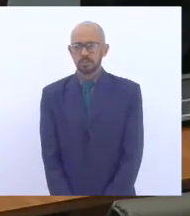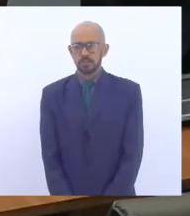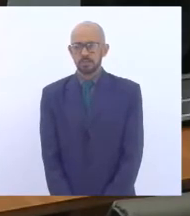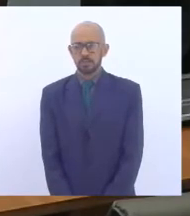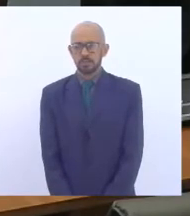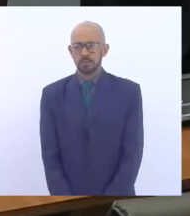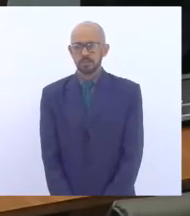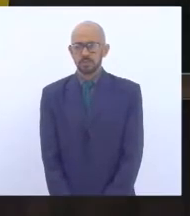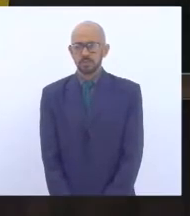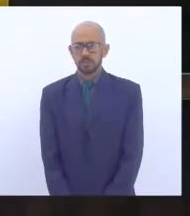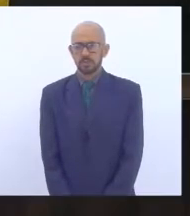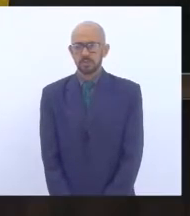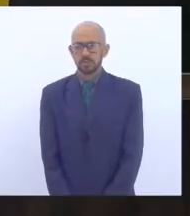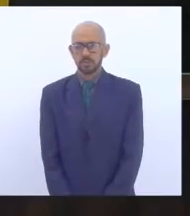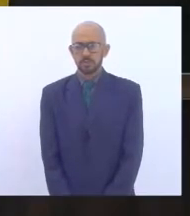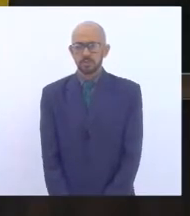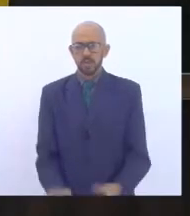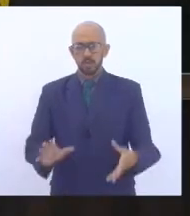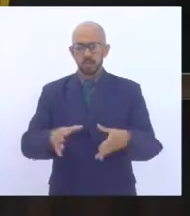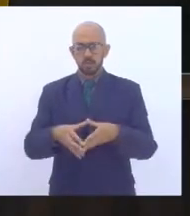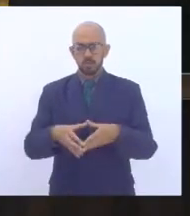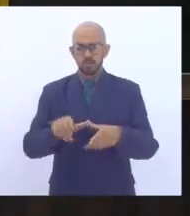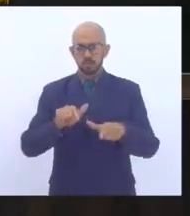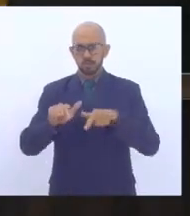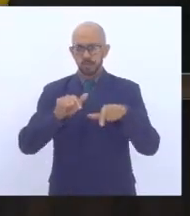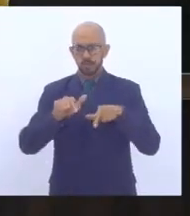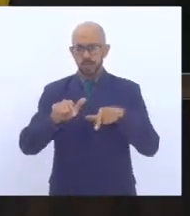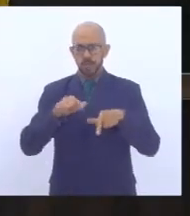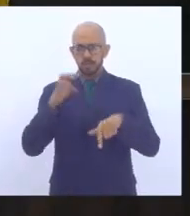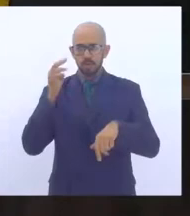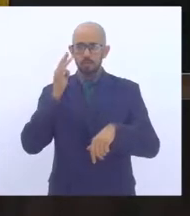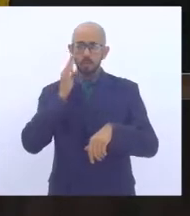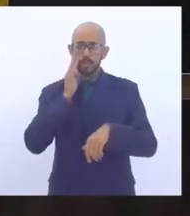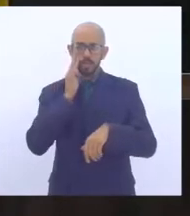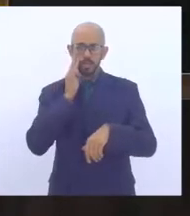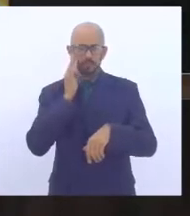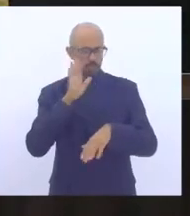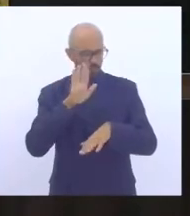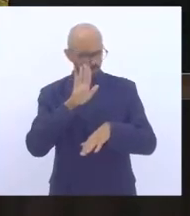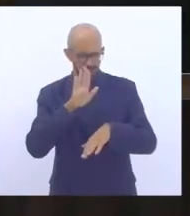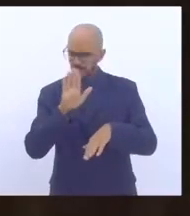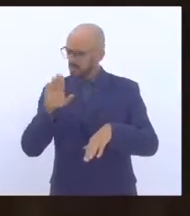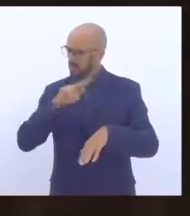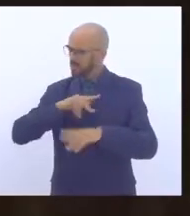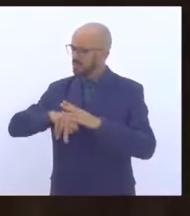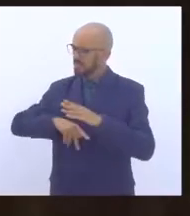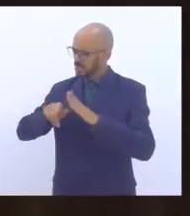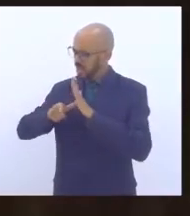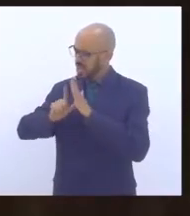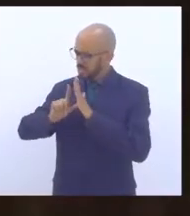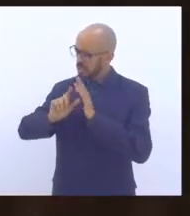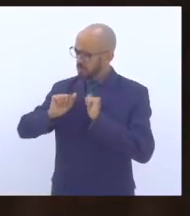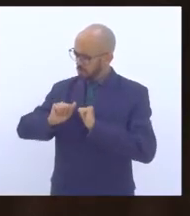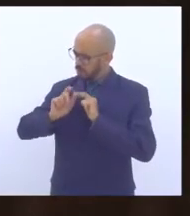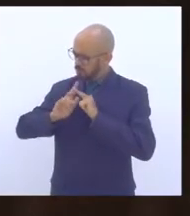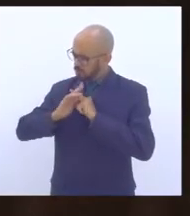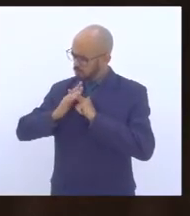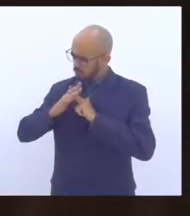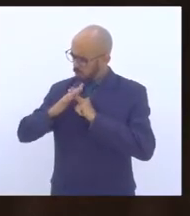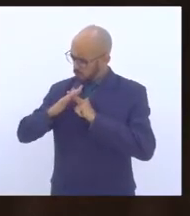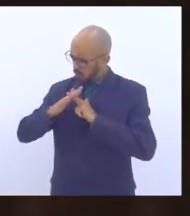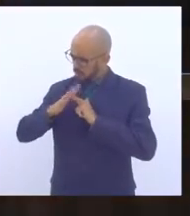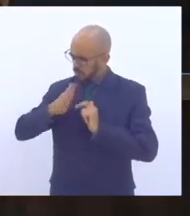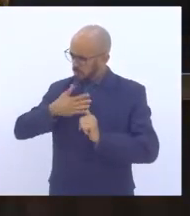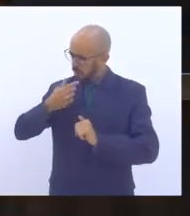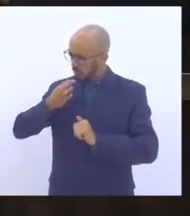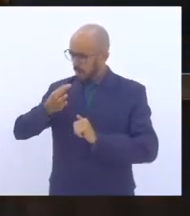e pela comissão de trabalho Deputado da Mônica Francisco e Presidente antes da deputada Mônica posso fazer uma correção no